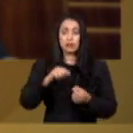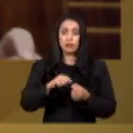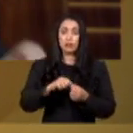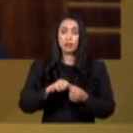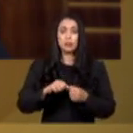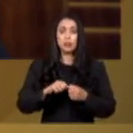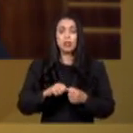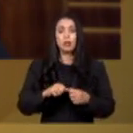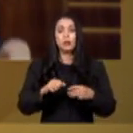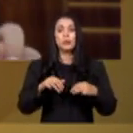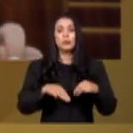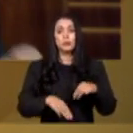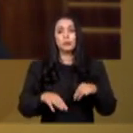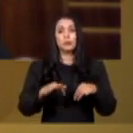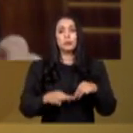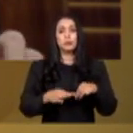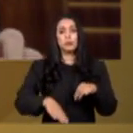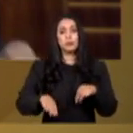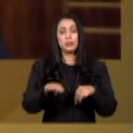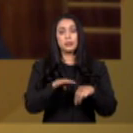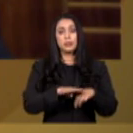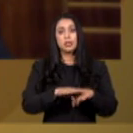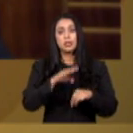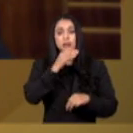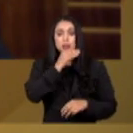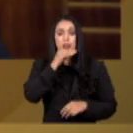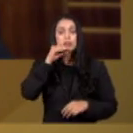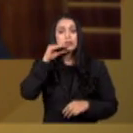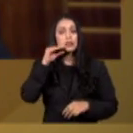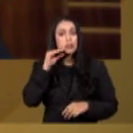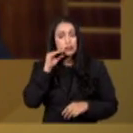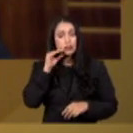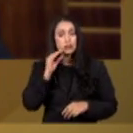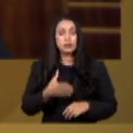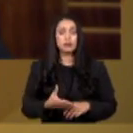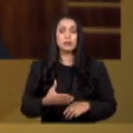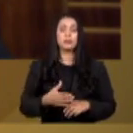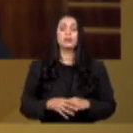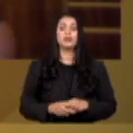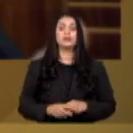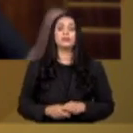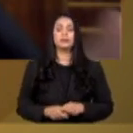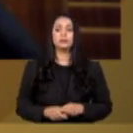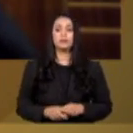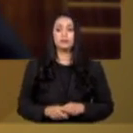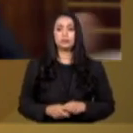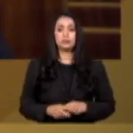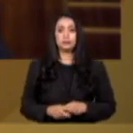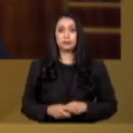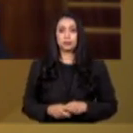celso de mello os autos do hc 119 901